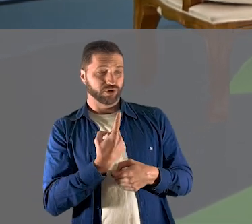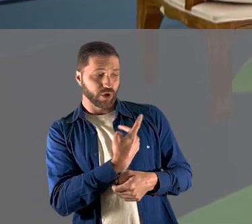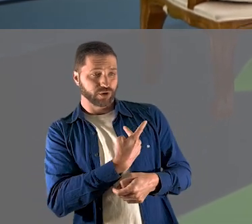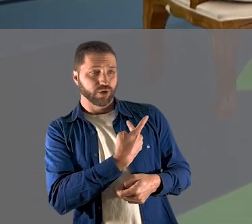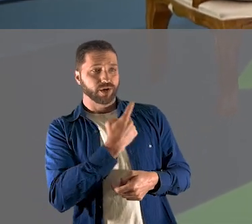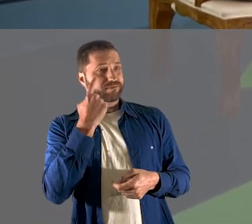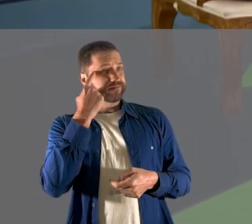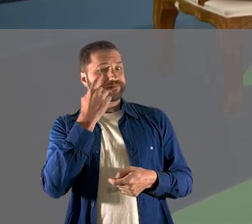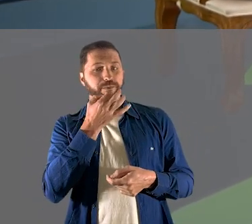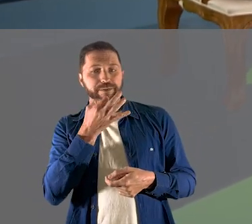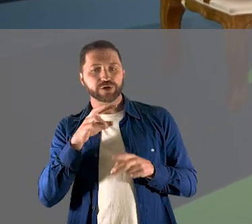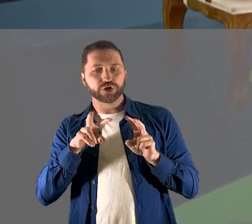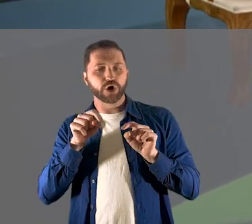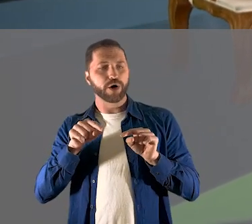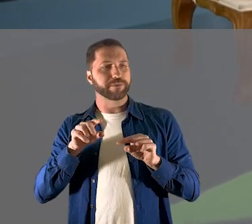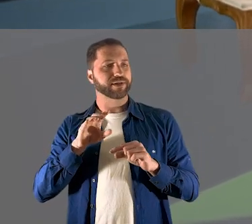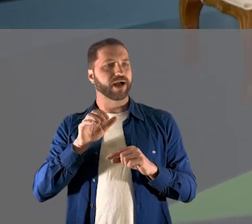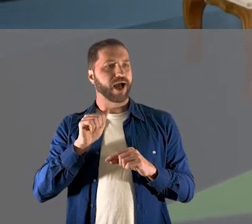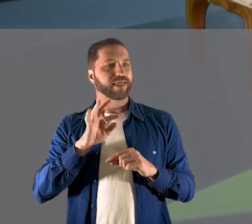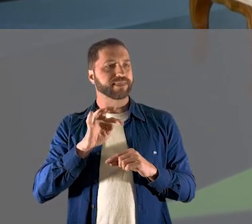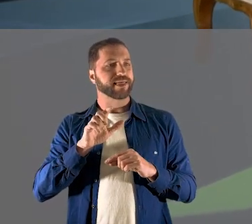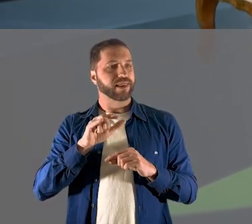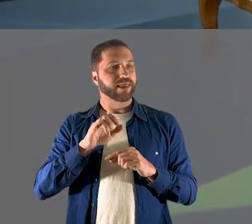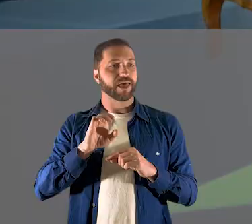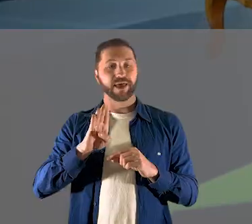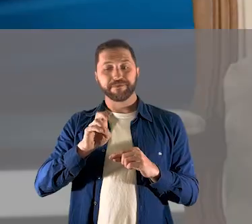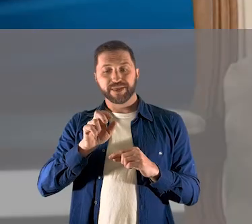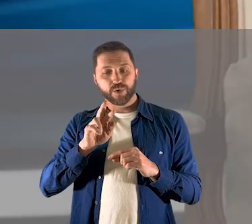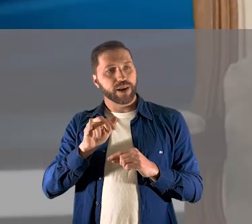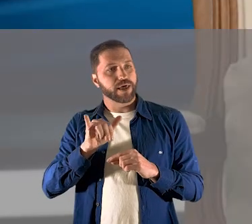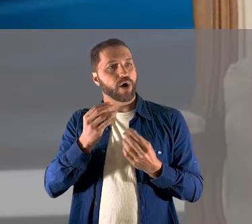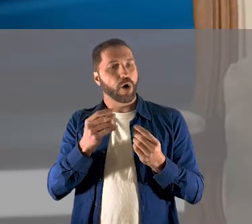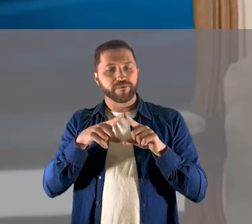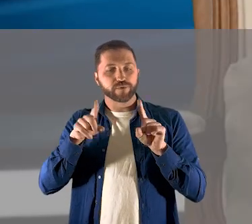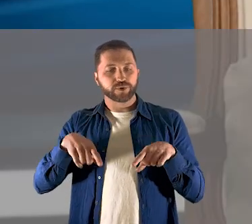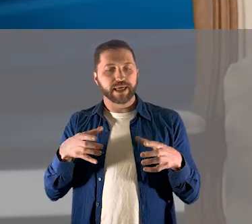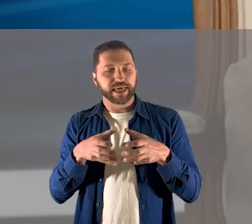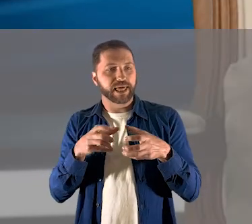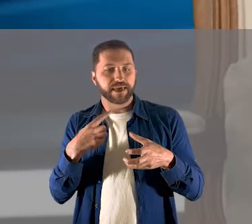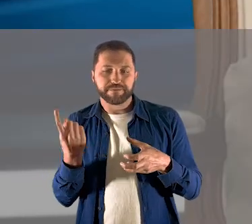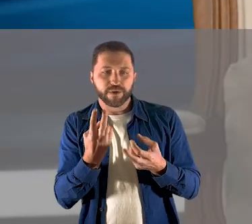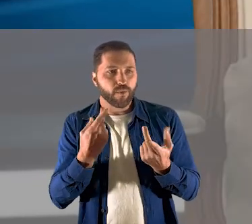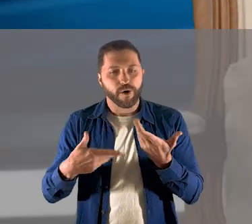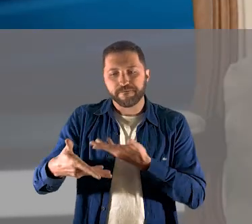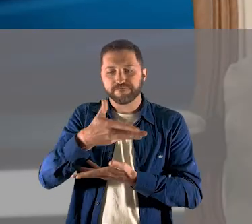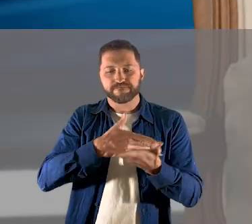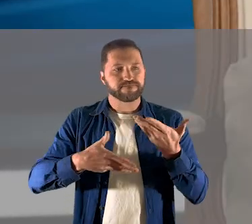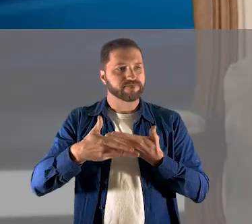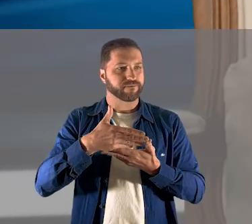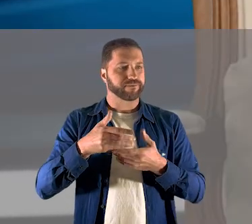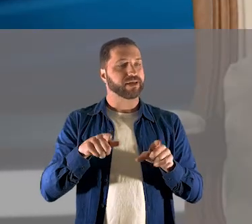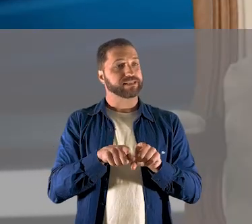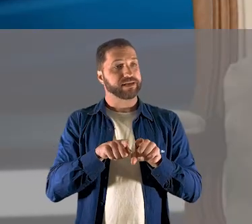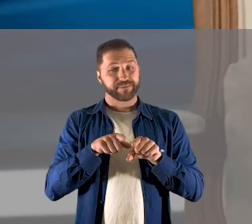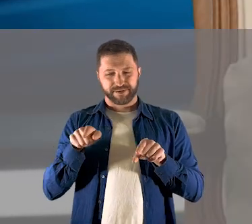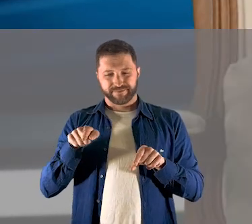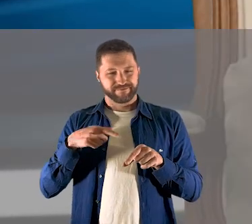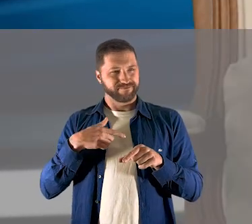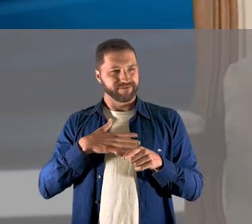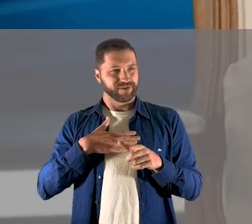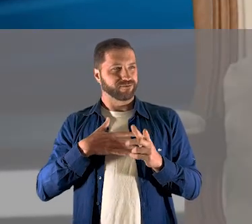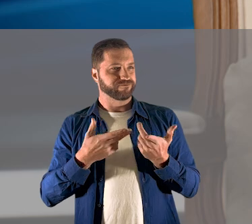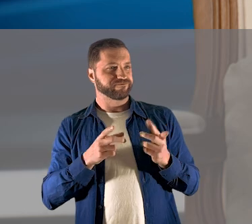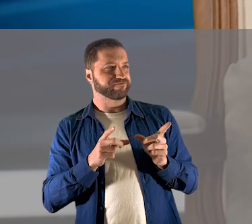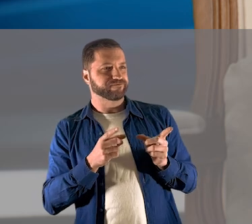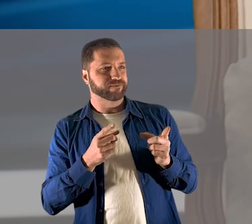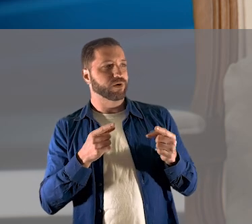com o que a gente pensa sobre o ateli Beauty outro desafio que eu tenho em empreender é manter a